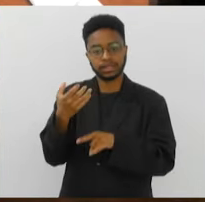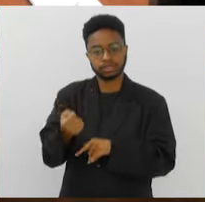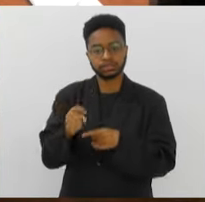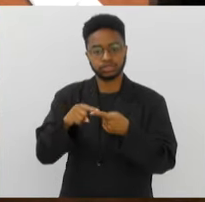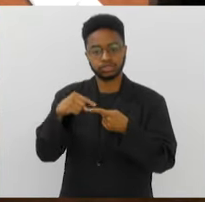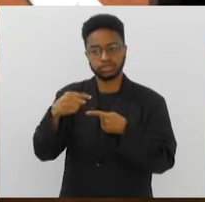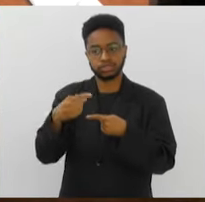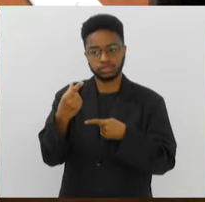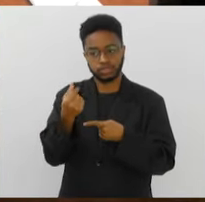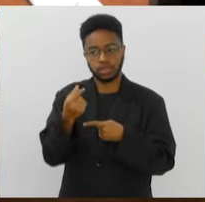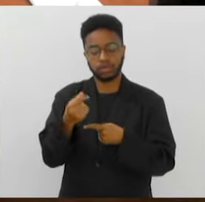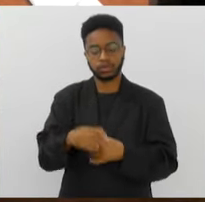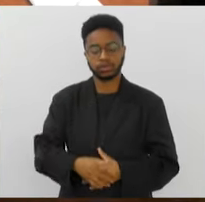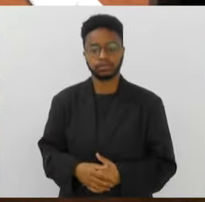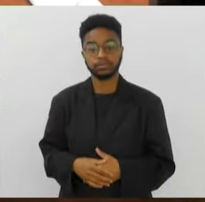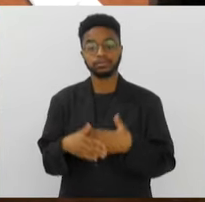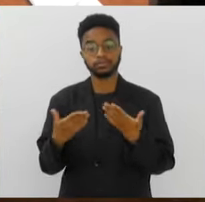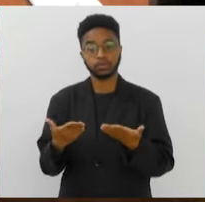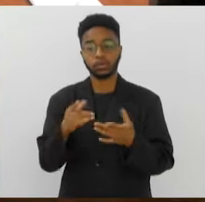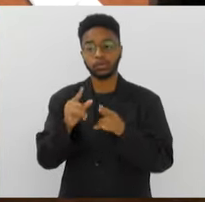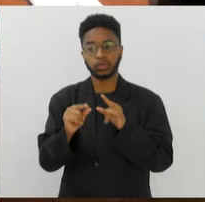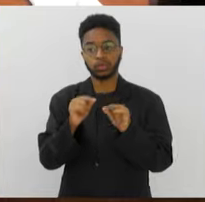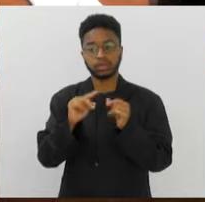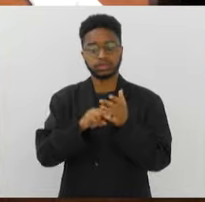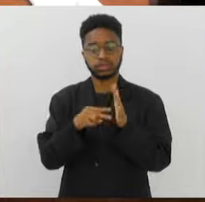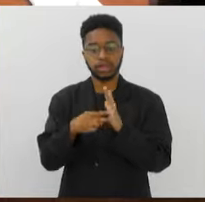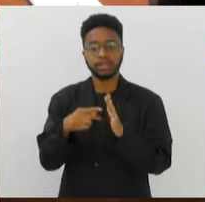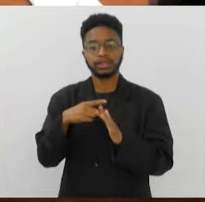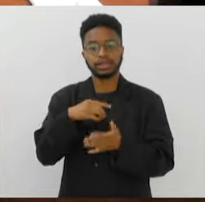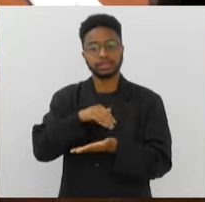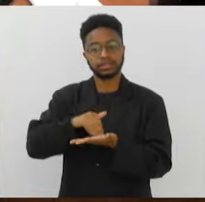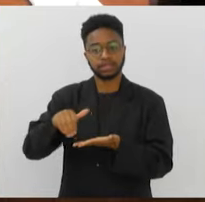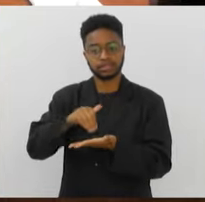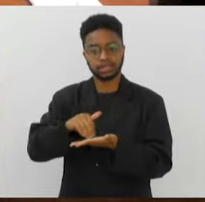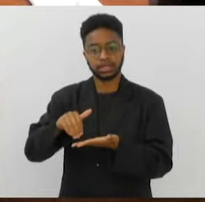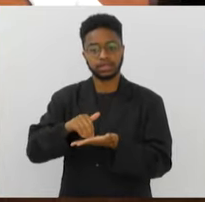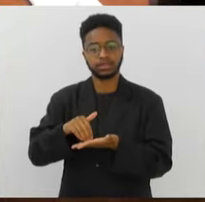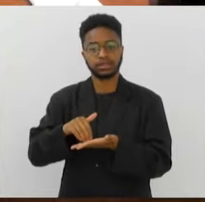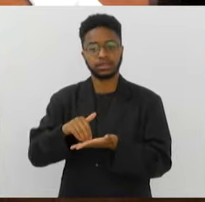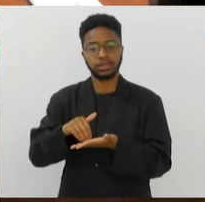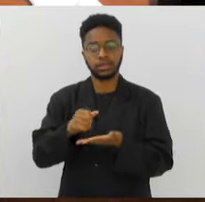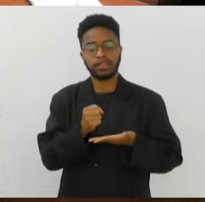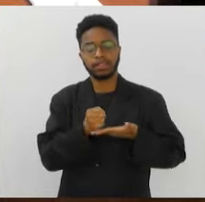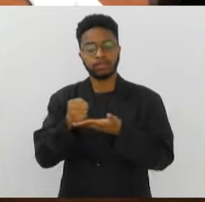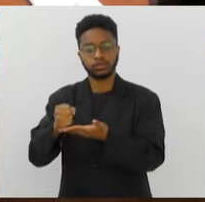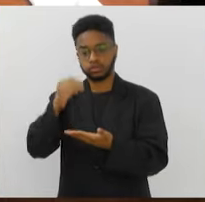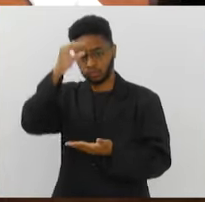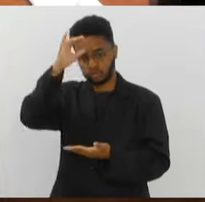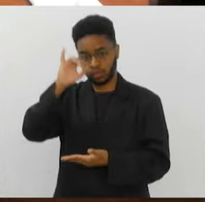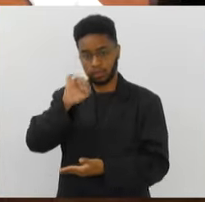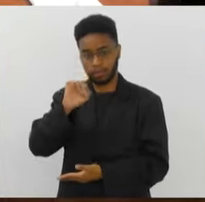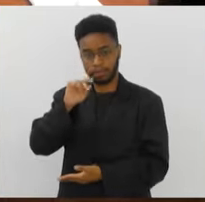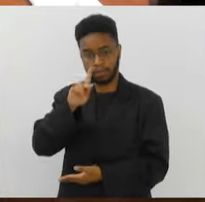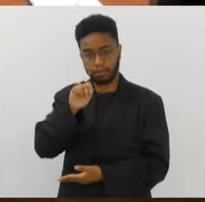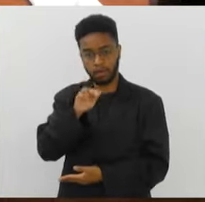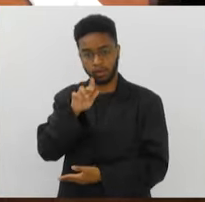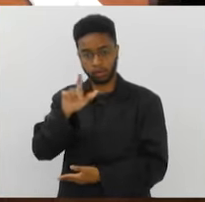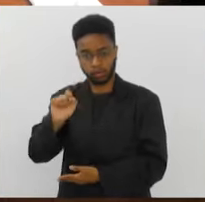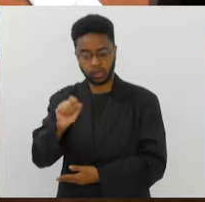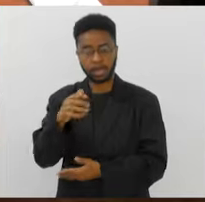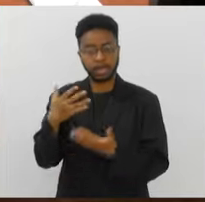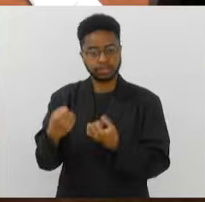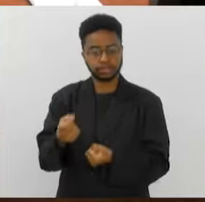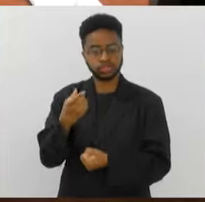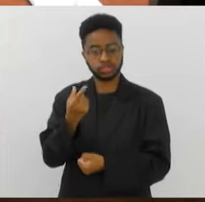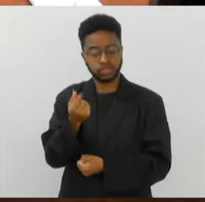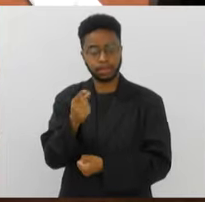o falecimento. Ou seja, tem algum secretário levando o tio Paulo da vida para receber esse dinheiro, porra. É putaria com dinheiro